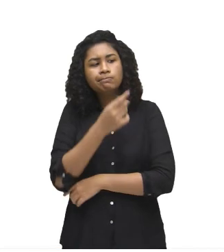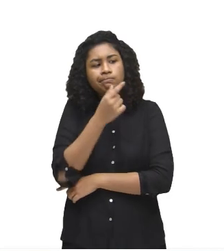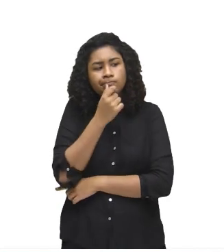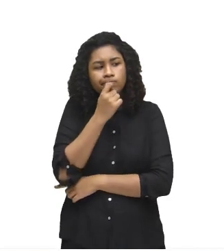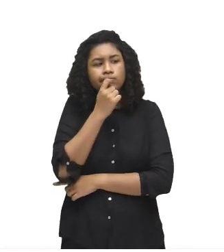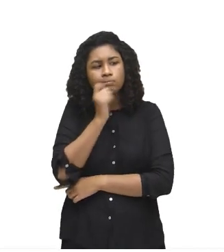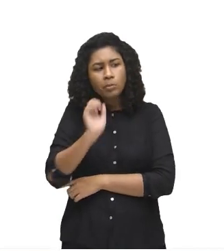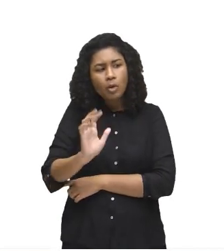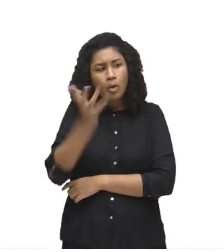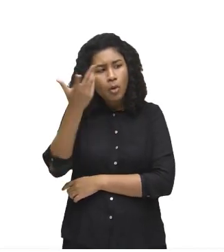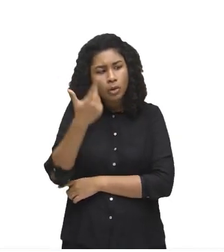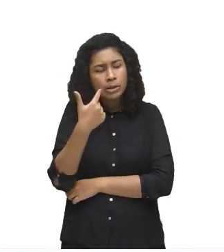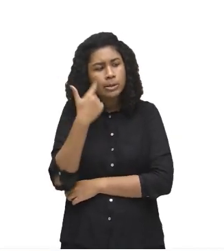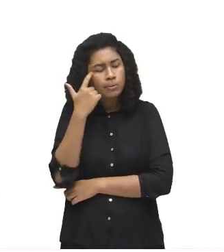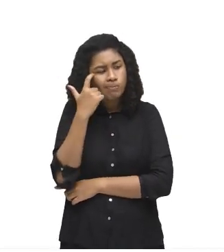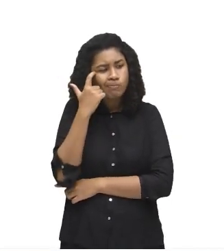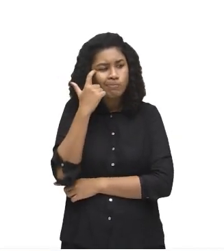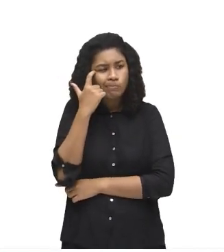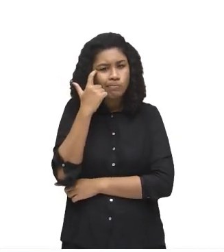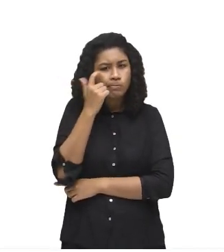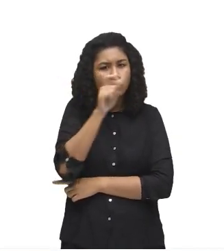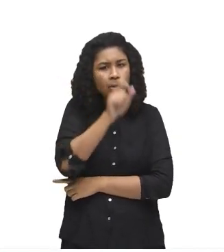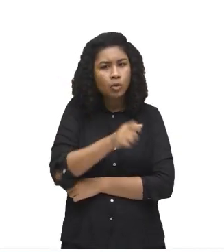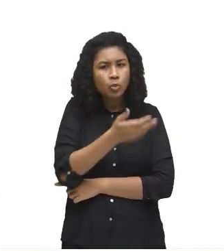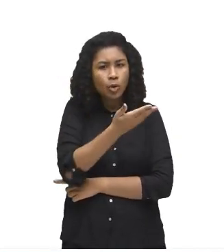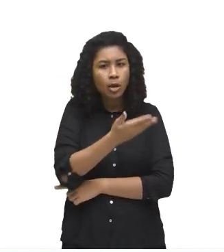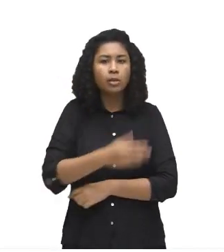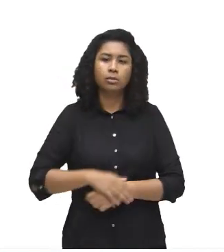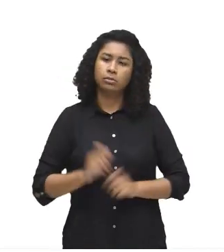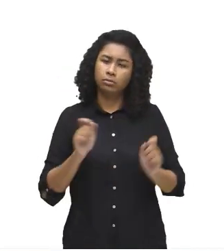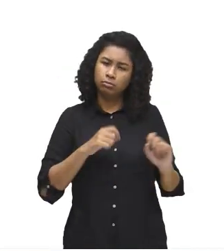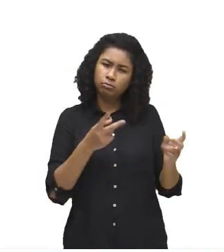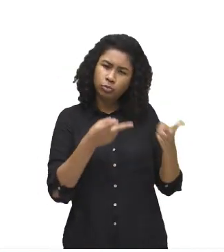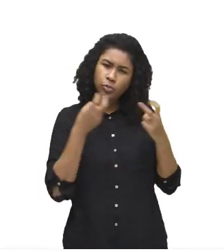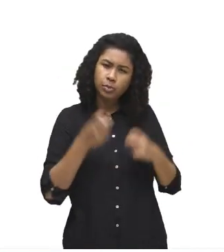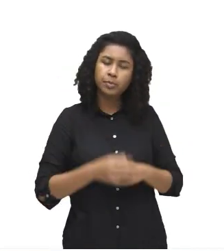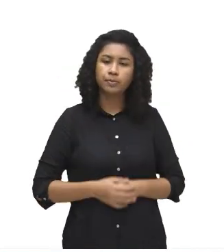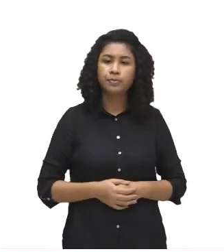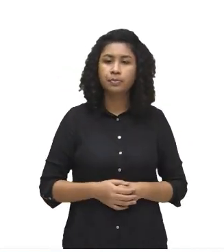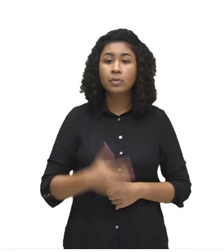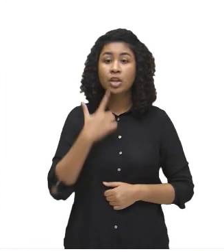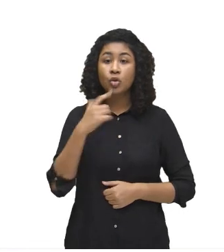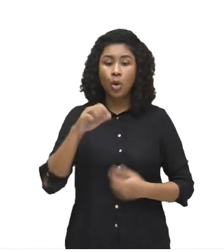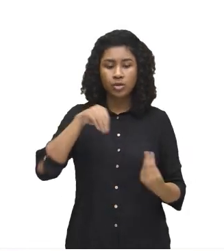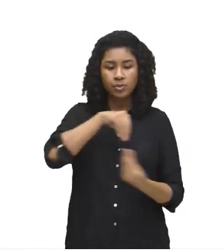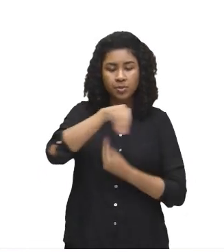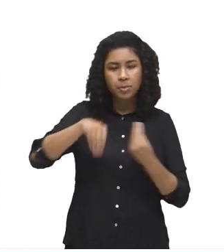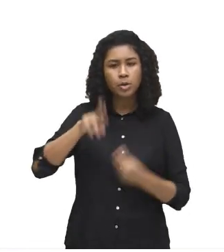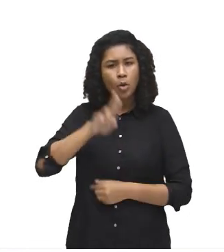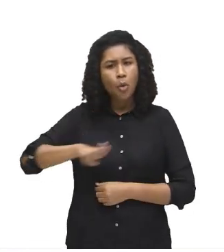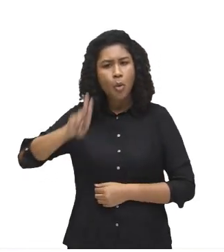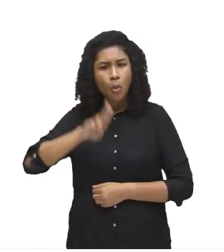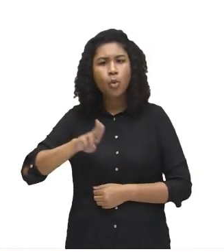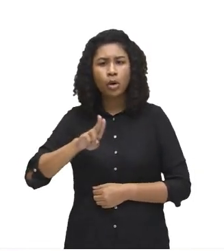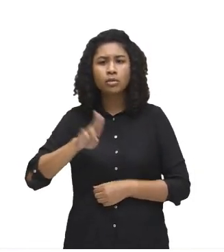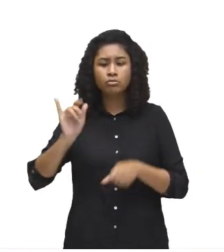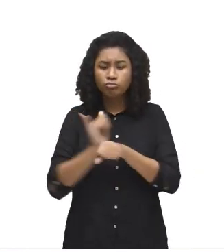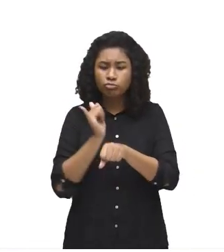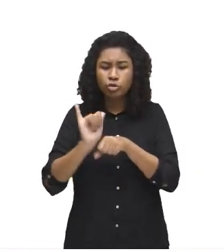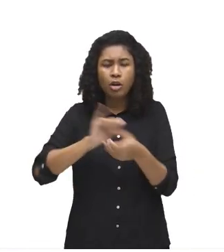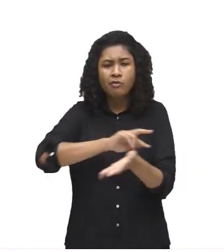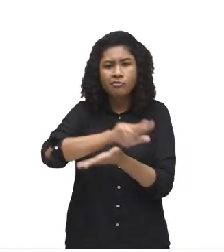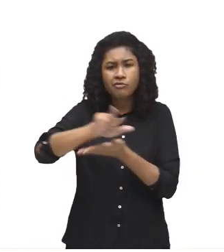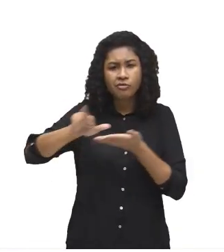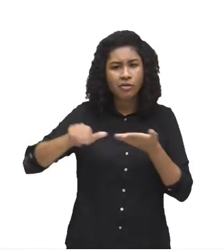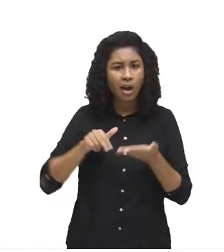estar acontecendo ali, tá bom? E a linguagem mista, ela faz uso dos recursos, as histórias em quadrinhos, como nós apresentamos,